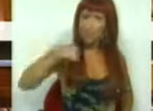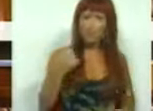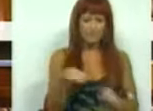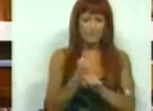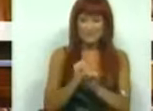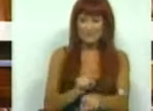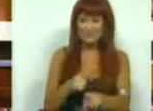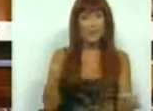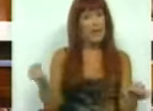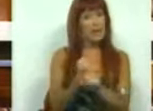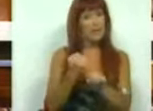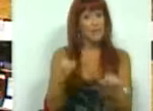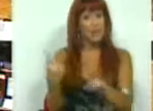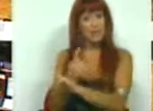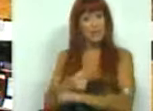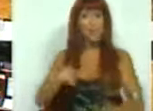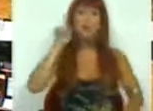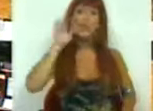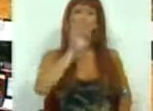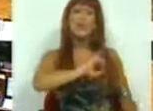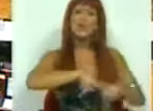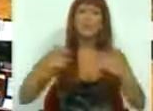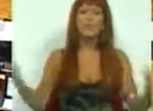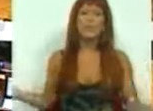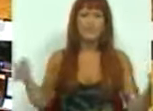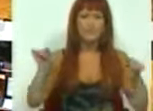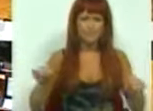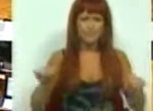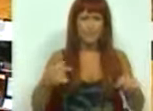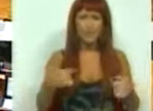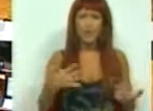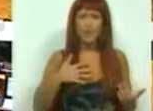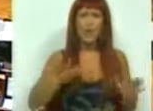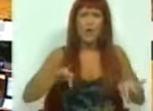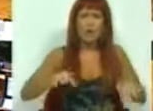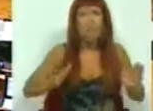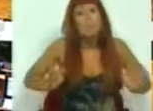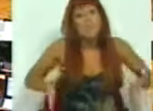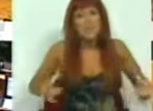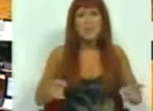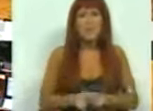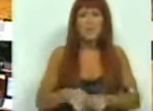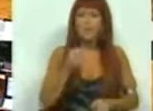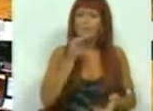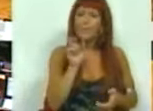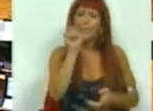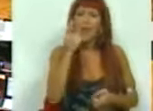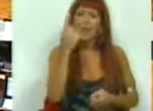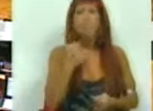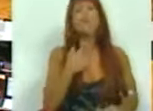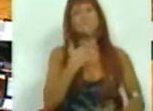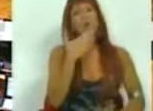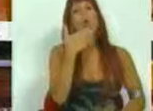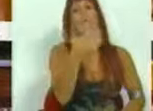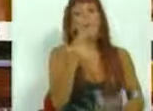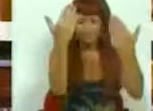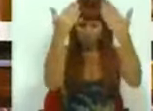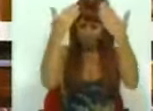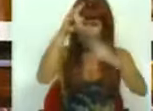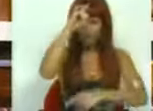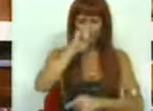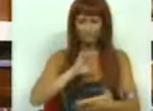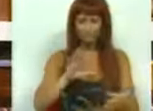na missão destas entidades. Senhoras e senhores deputados, não quero terminar sem deixar uma palavra de reconhecimento e de